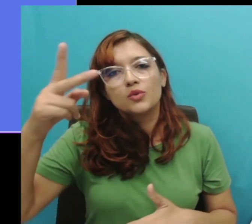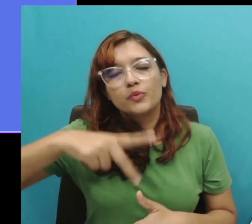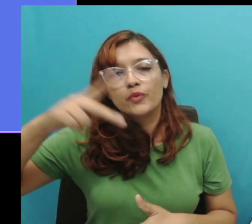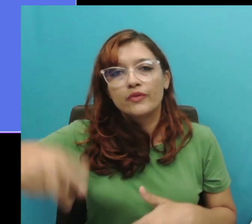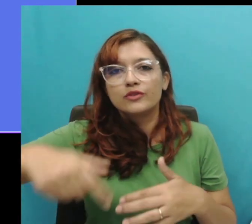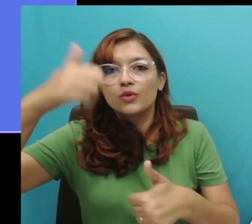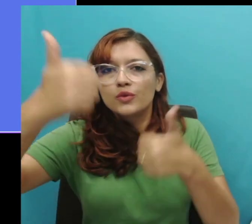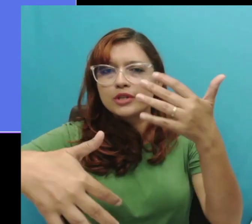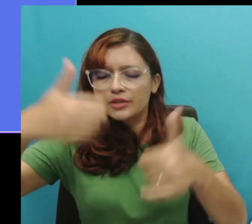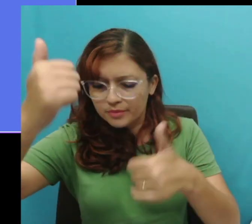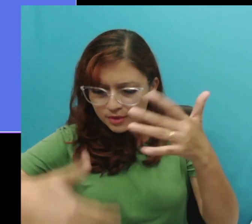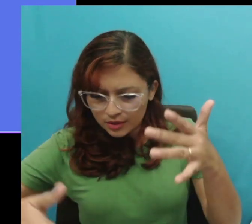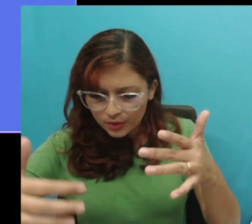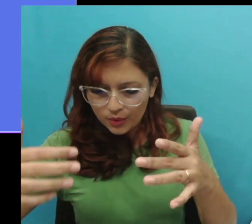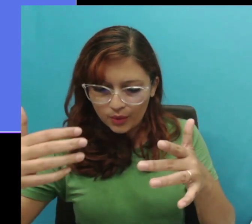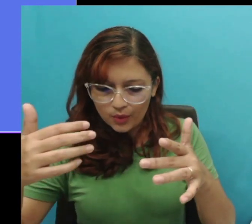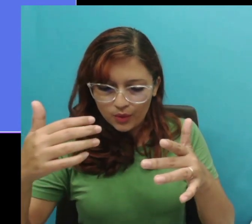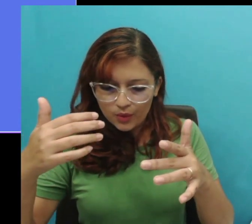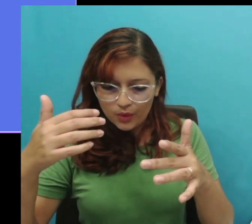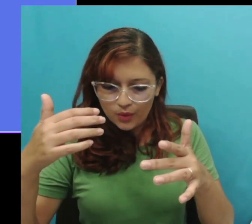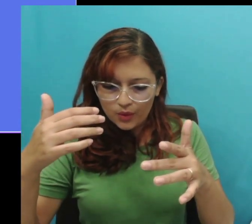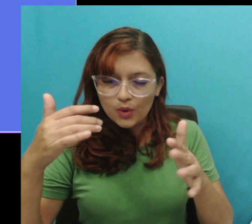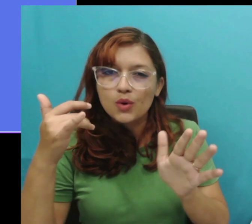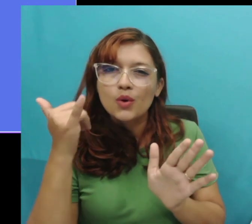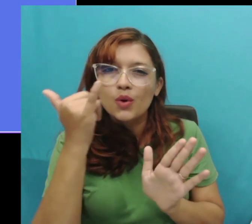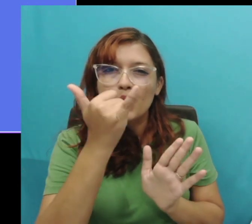Então, depois que já estava montado e